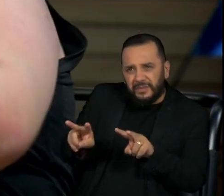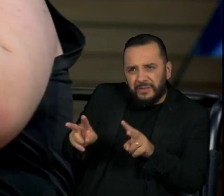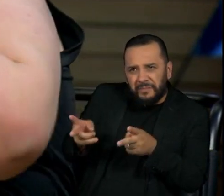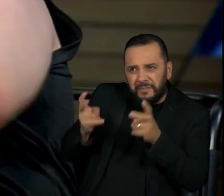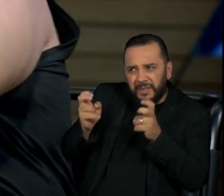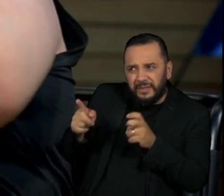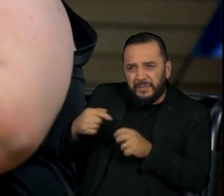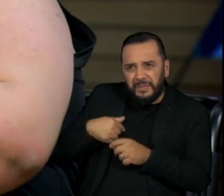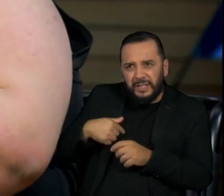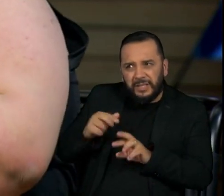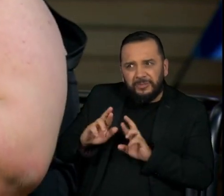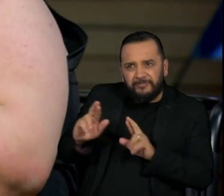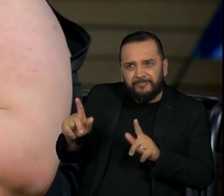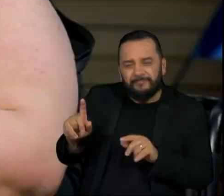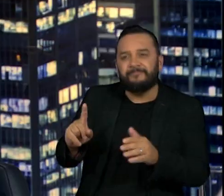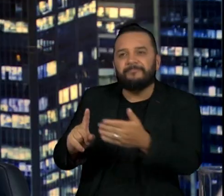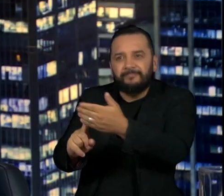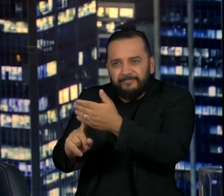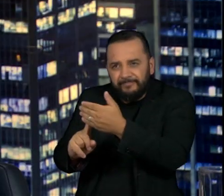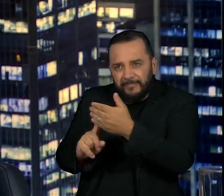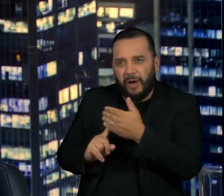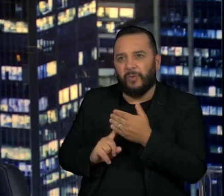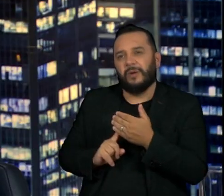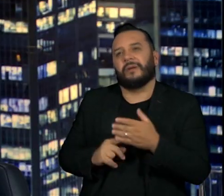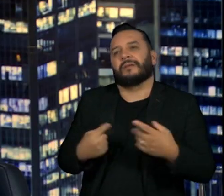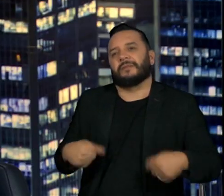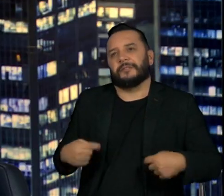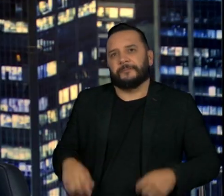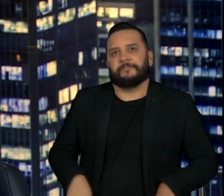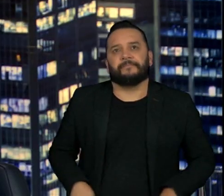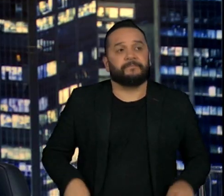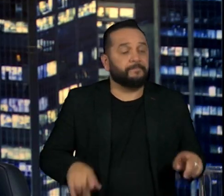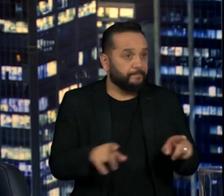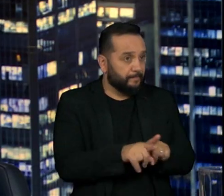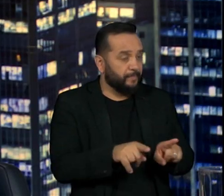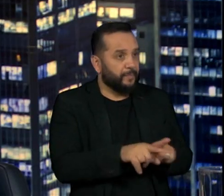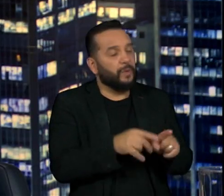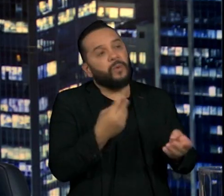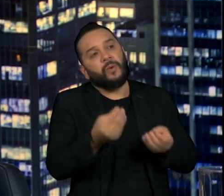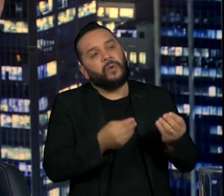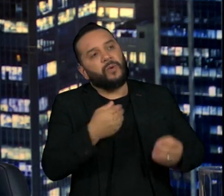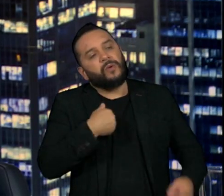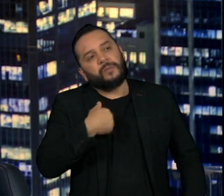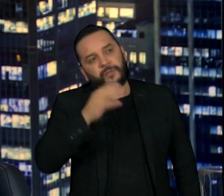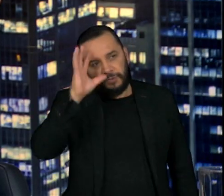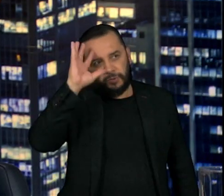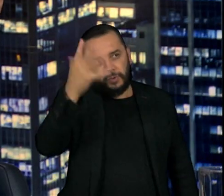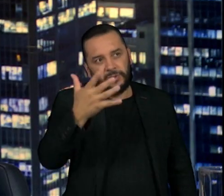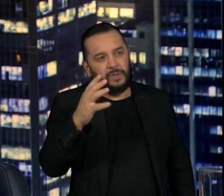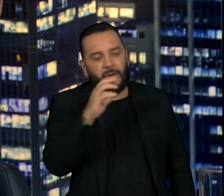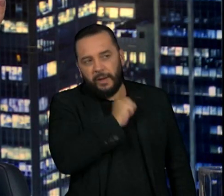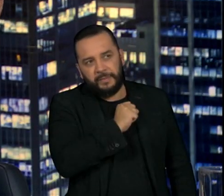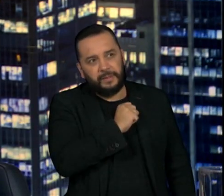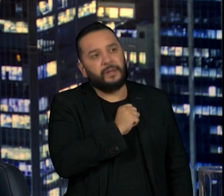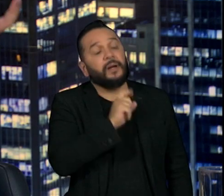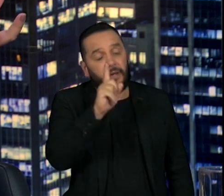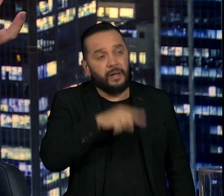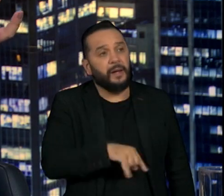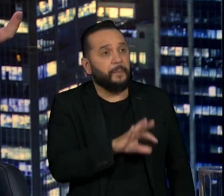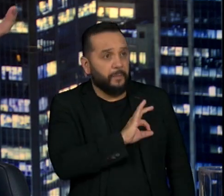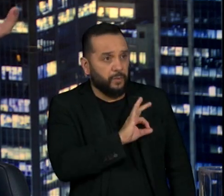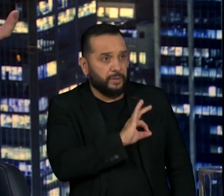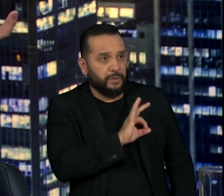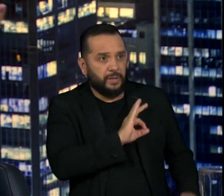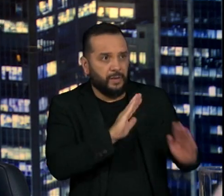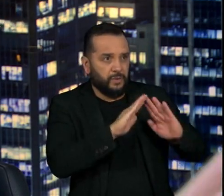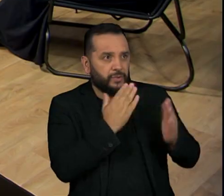sinal o radicalize. E nós estamos vendo aí, né, sendo apresentado como uma solução até, penso que a curto prazo, que é a presença policial